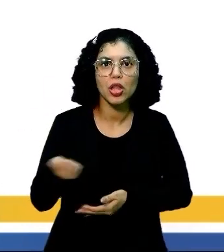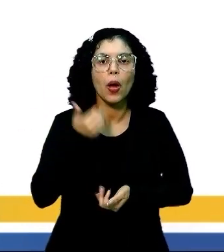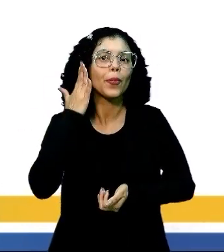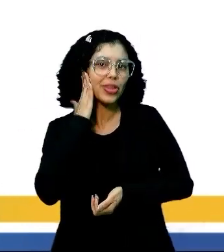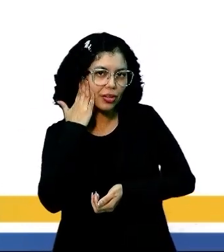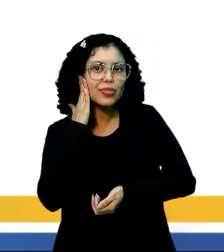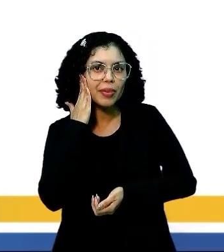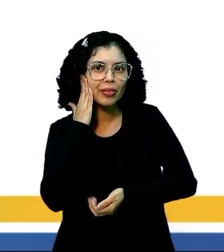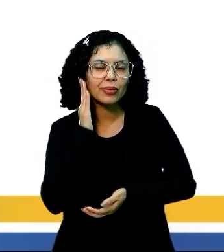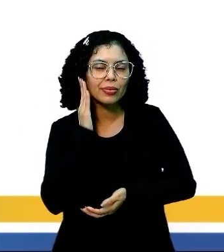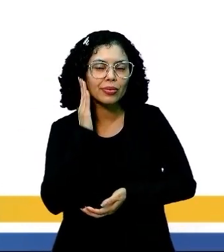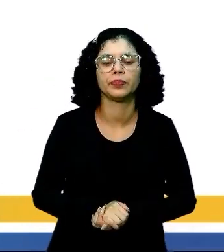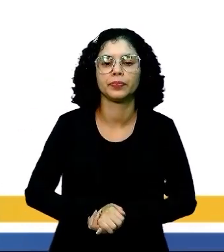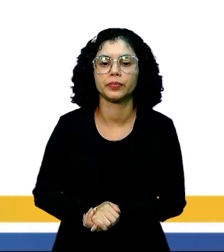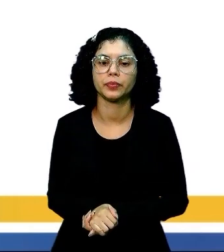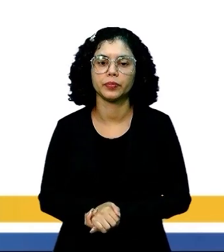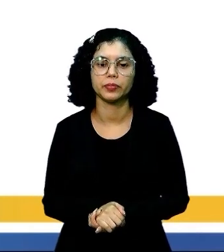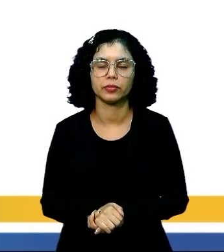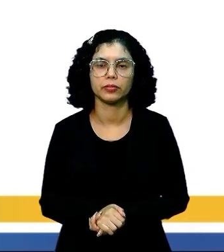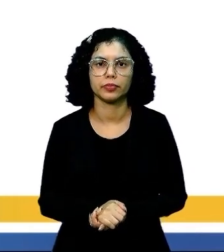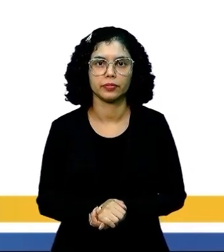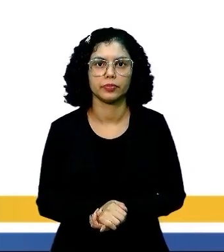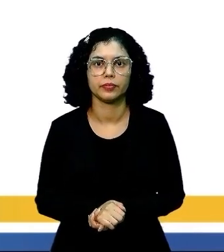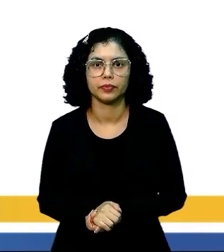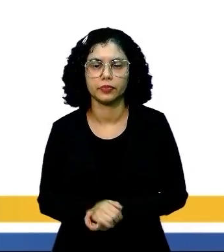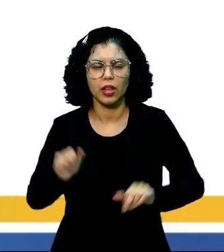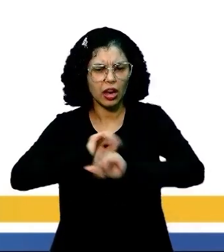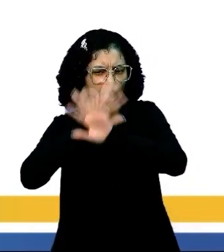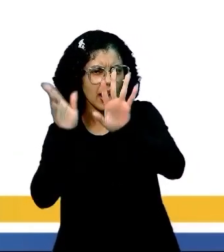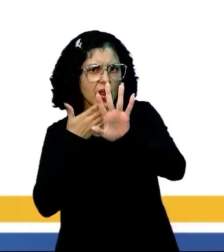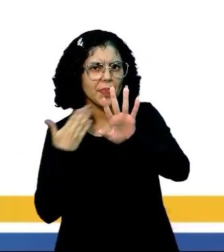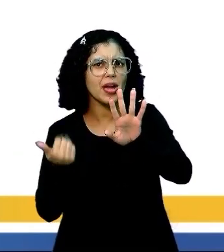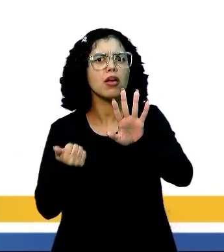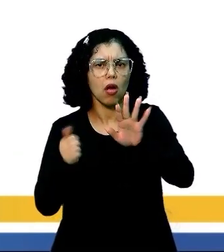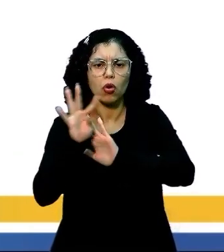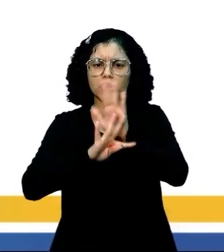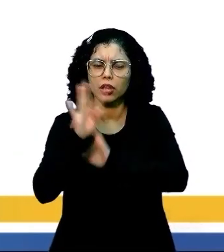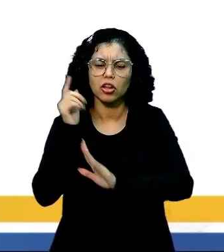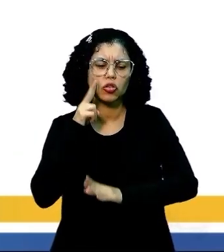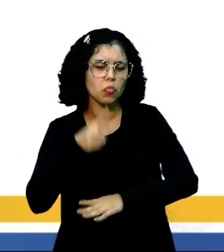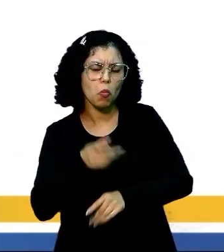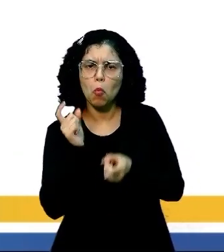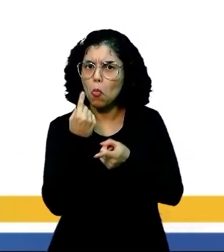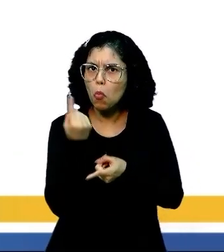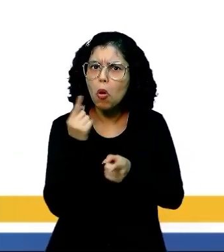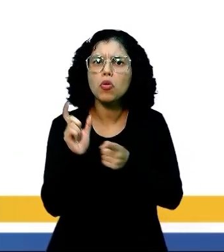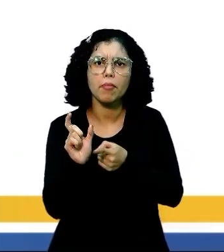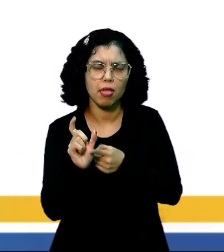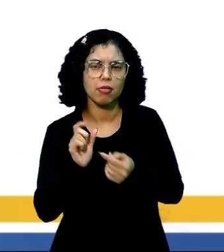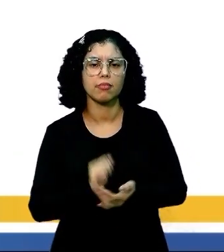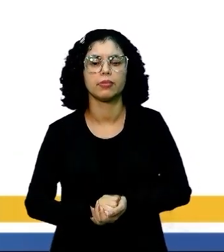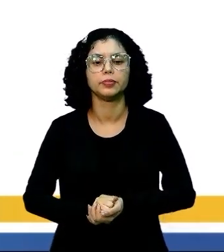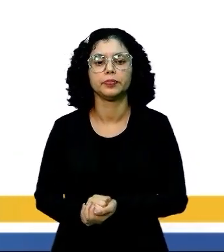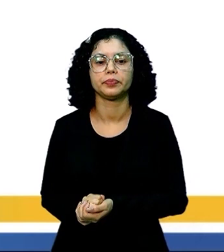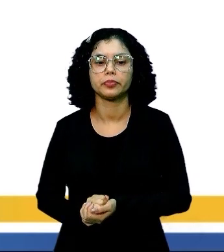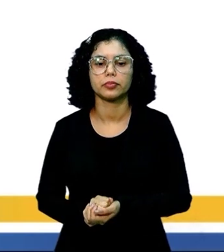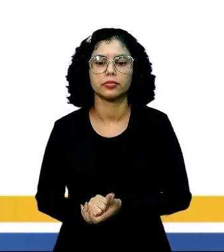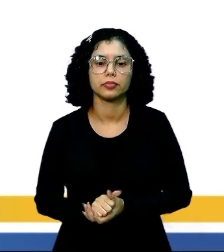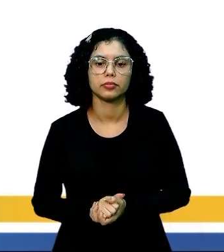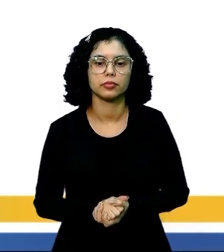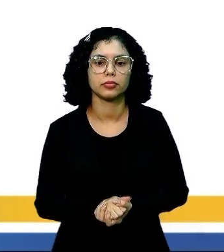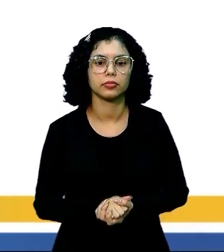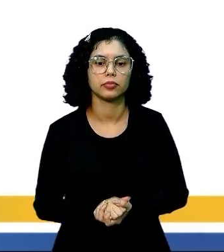contexto, aquela palavra, para você ali, ela faz mais lógica de determinado significado. Hacer-se